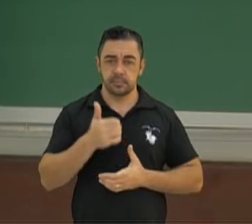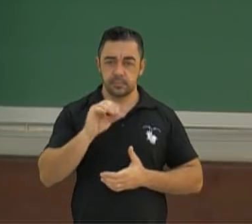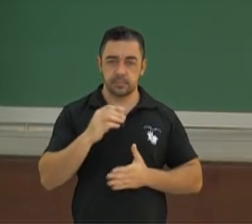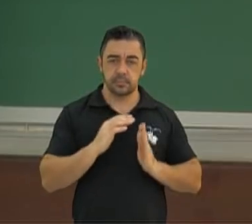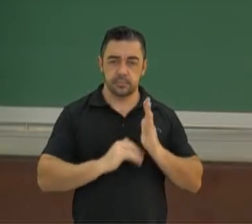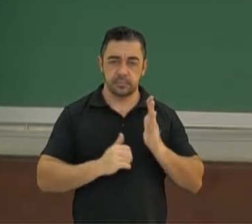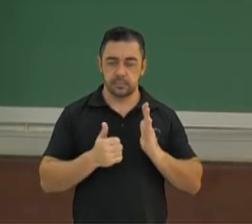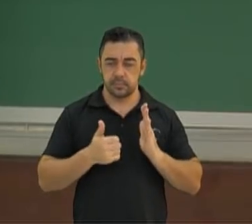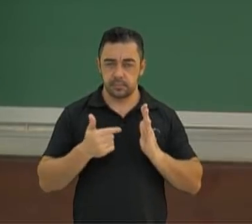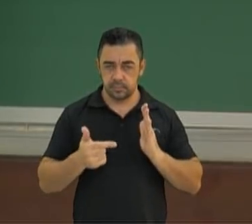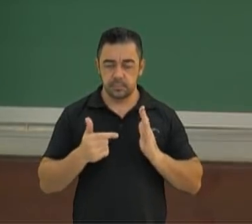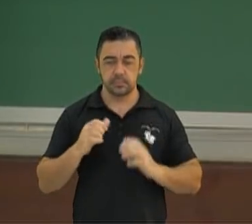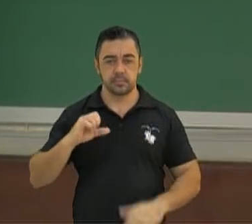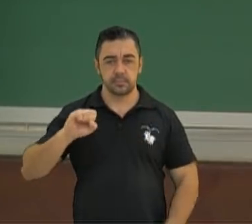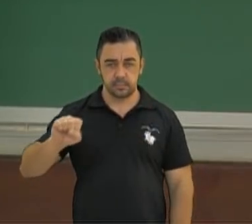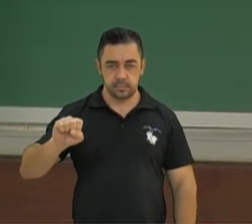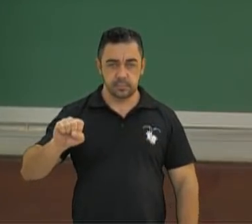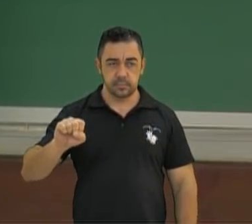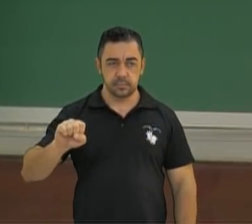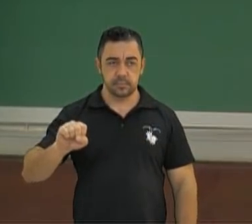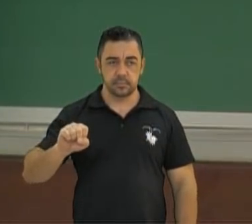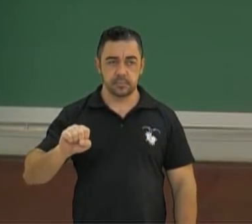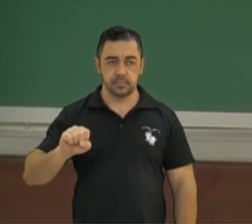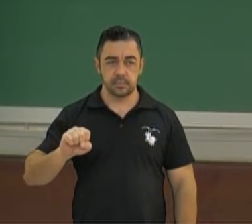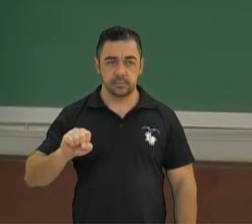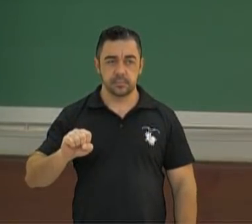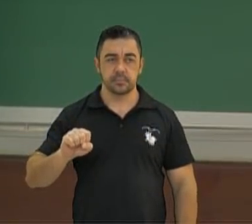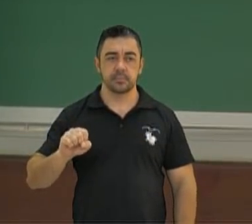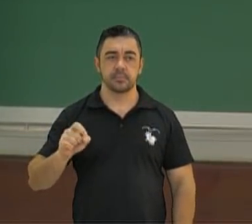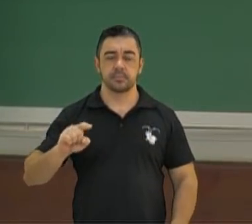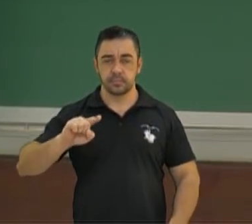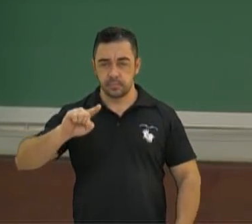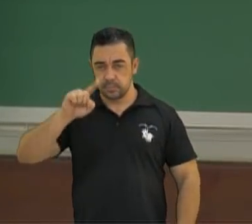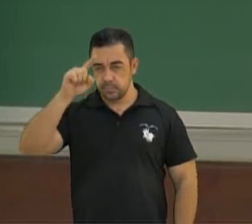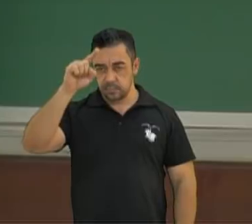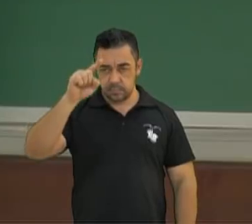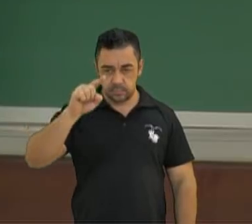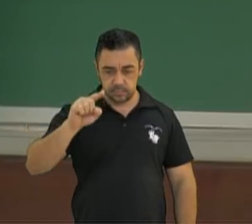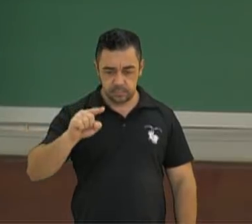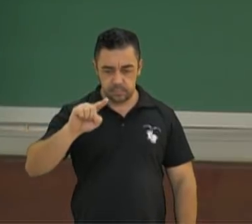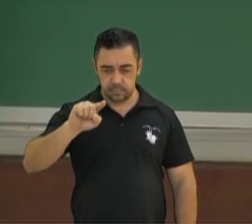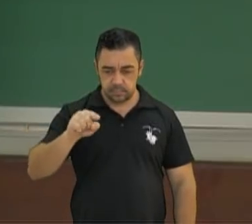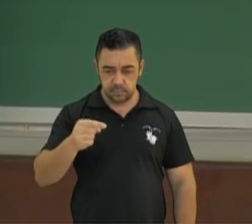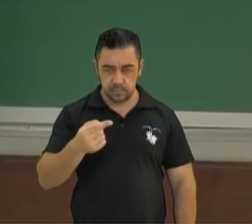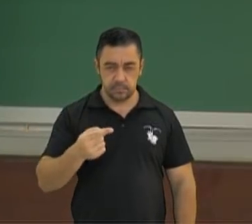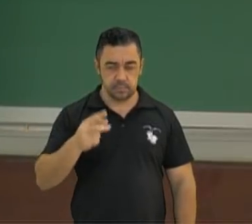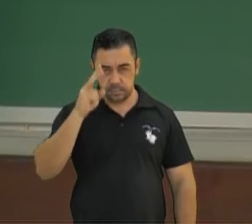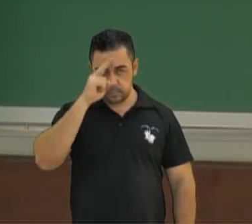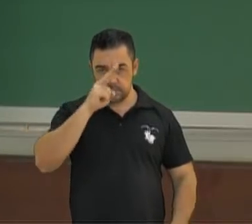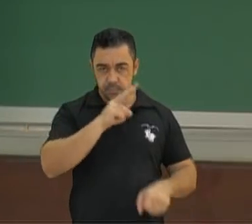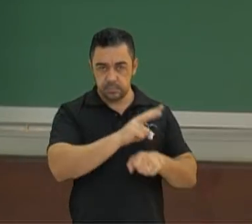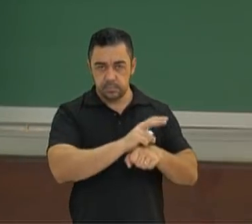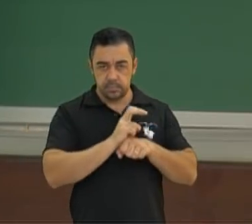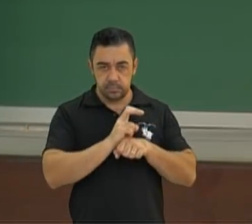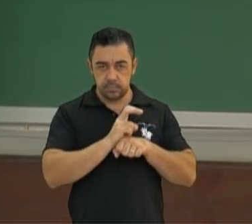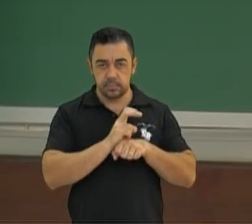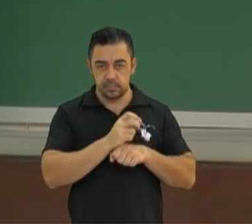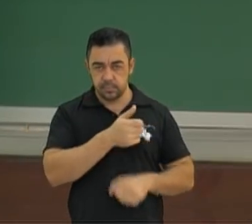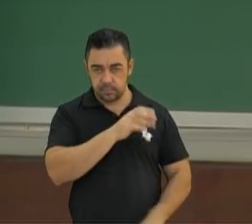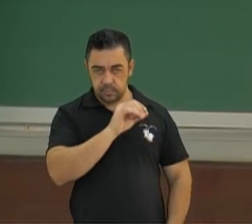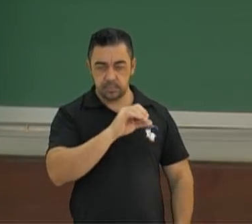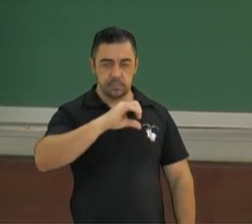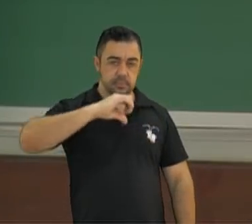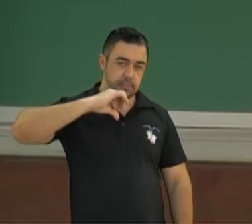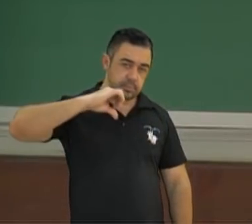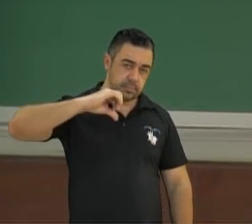menos 2. 10 menos 2, 8. Eu abaixo a minha vírgula. Lembra que eu emprestei 1 aqui do vizinho? Então,